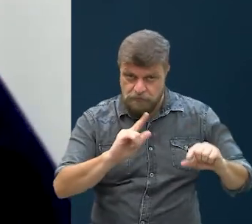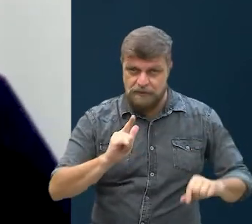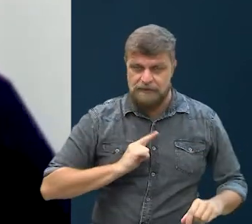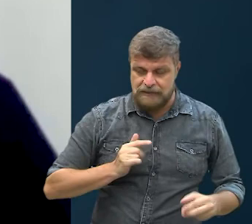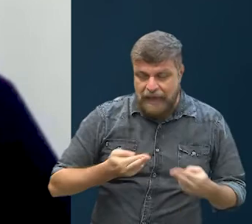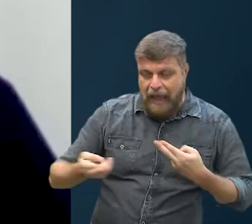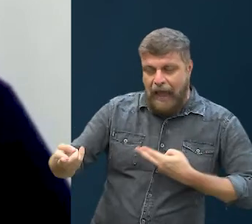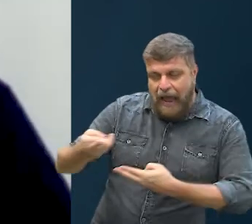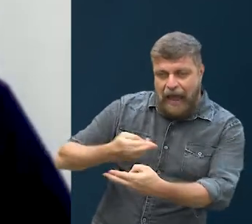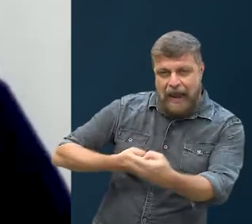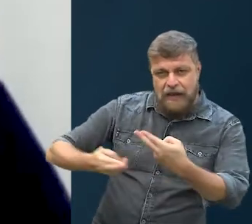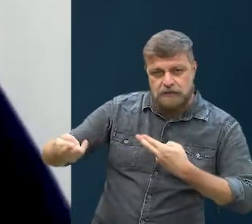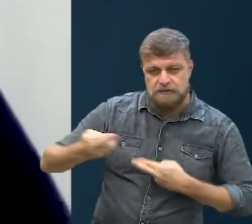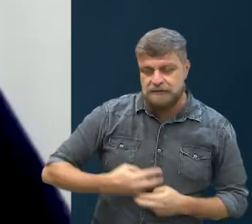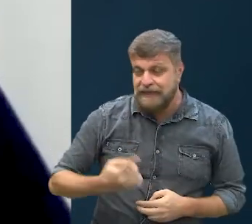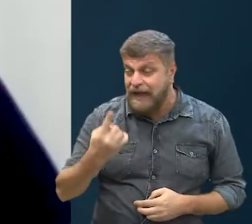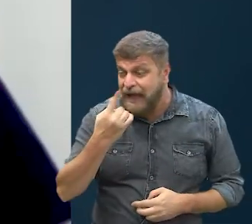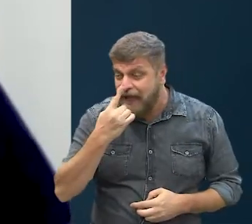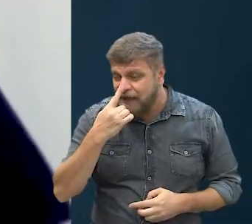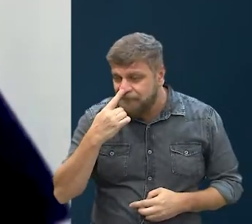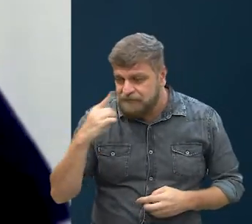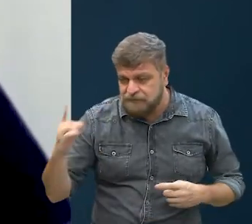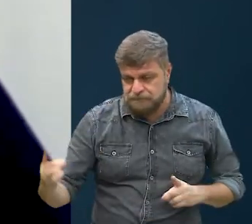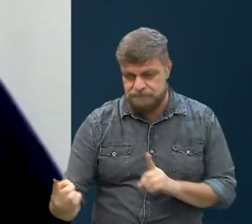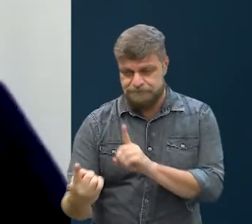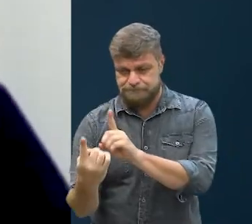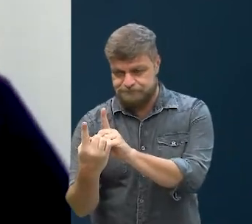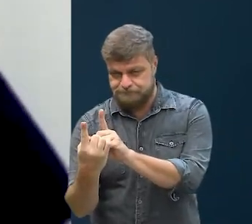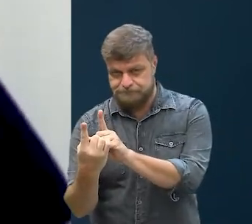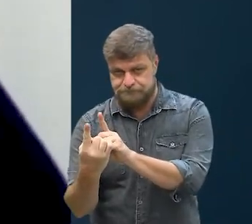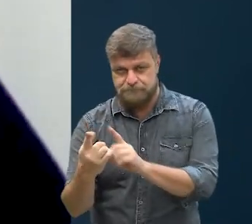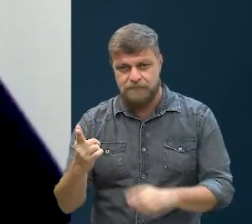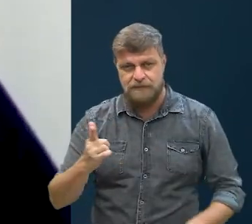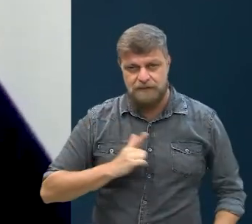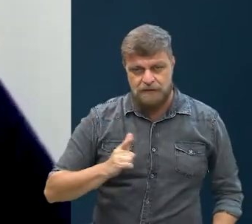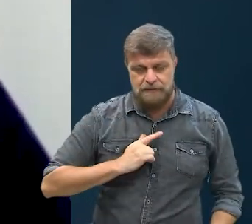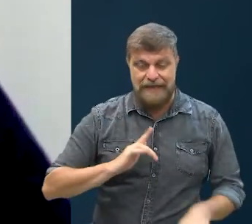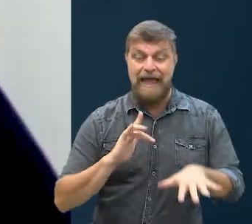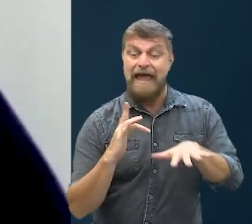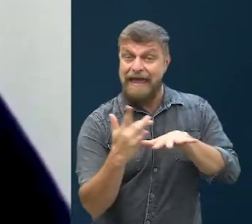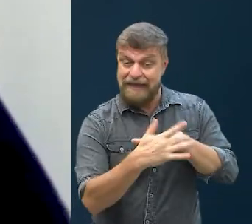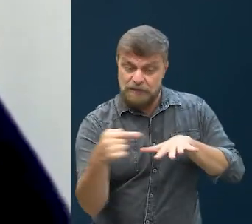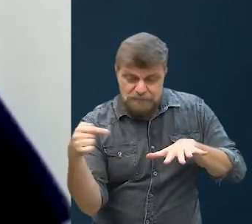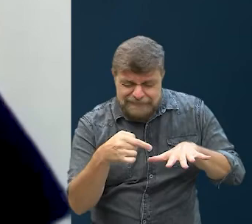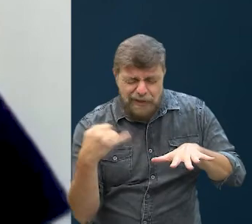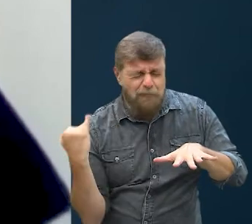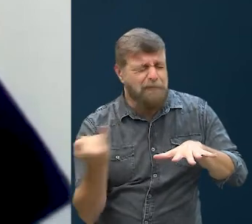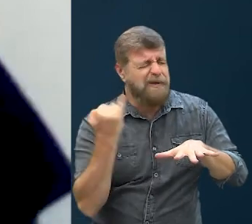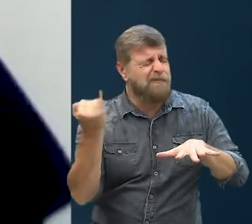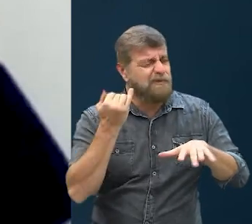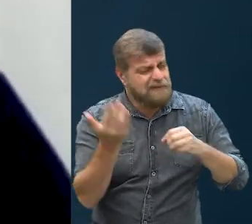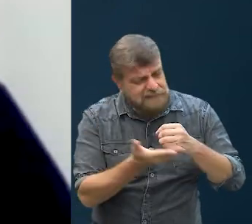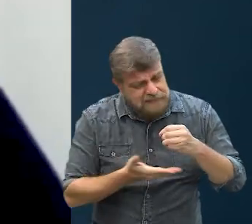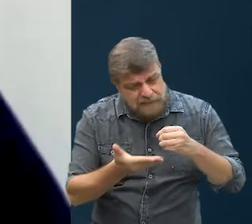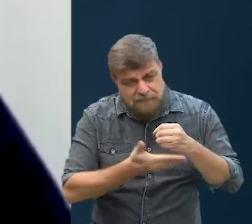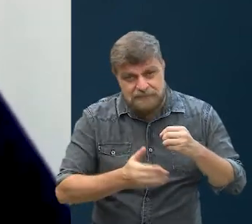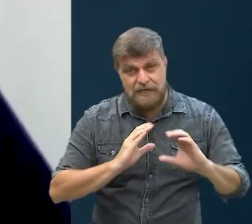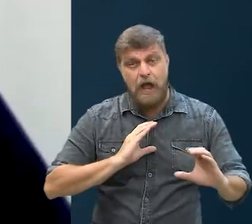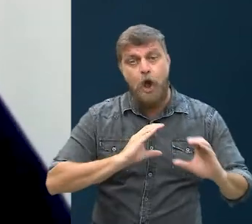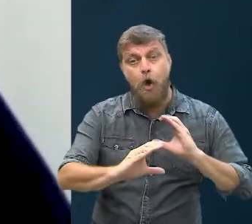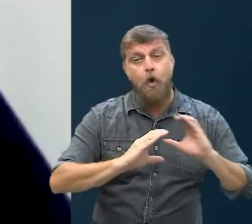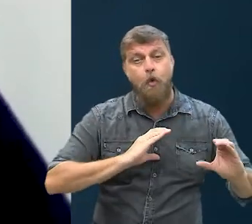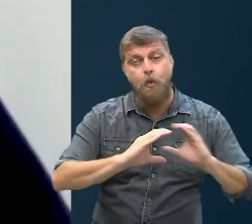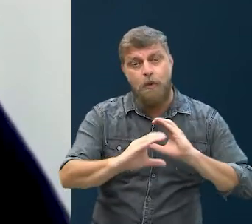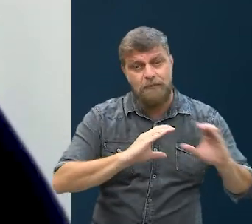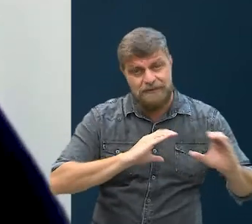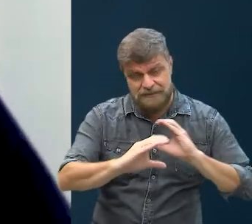se relacionar de perto com os seus clientes, invistam nas redes sociais, invistam na comunicação